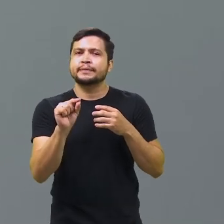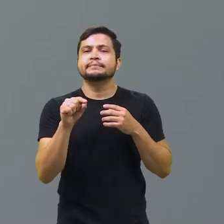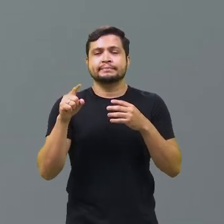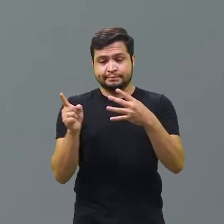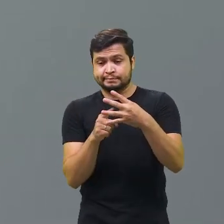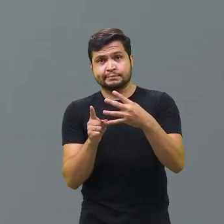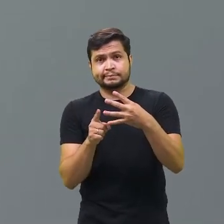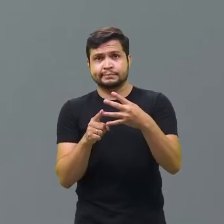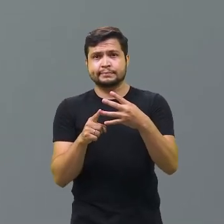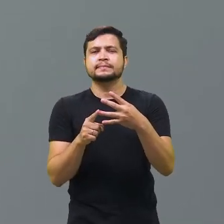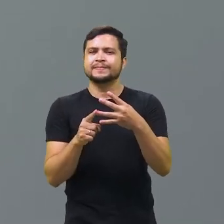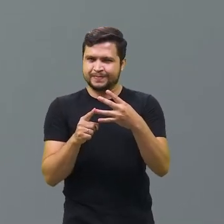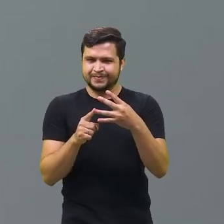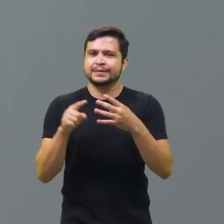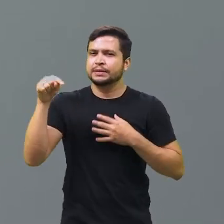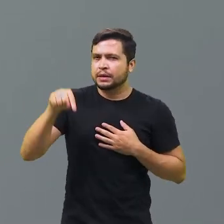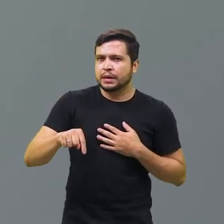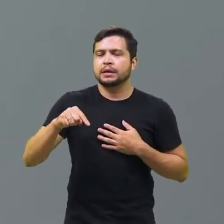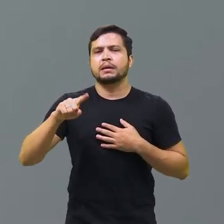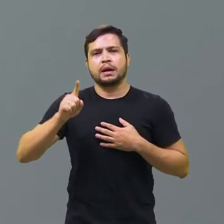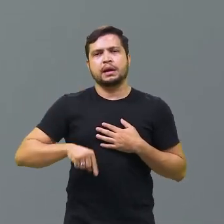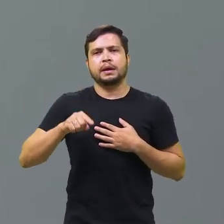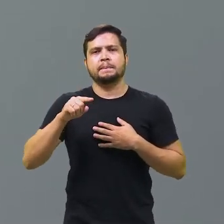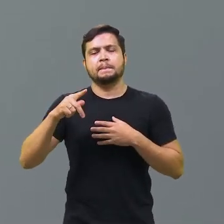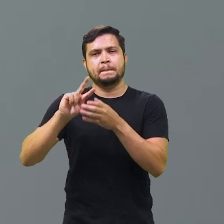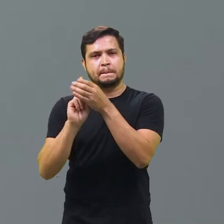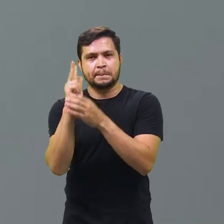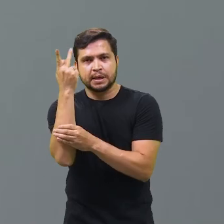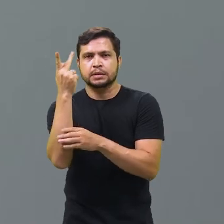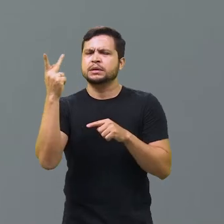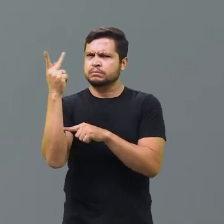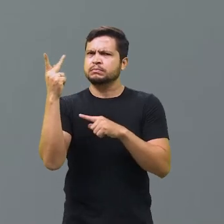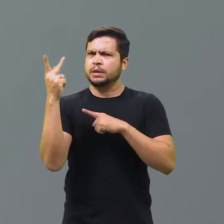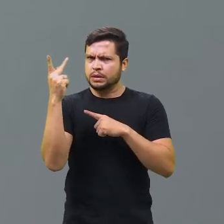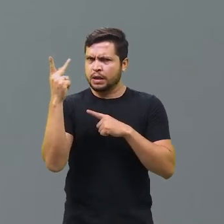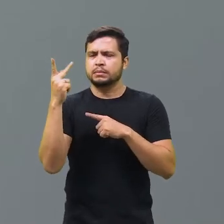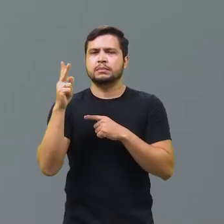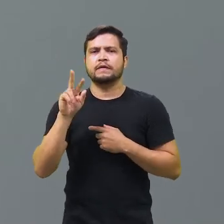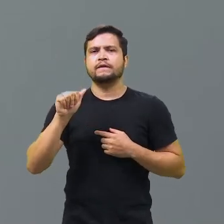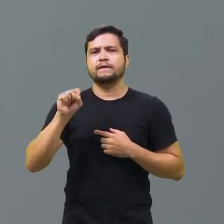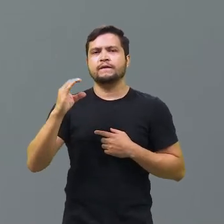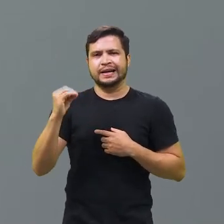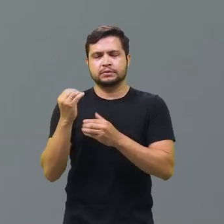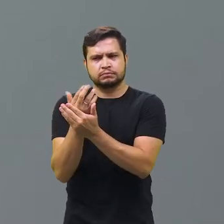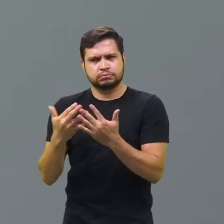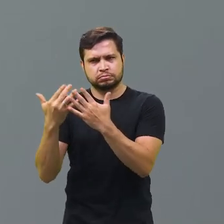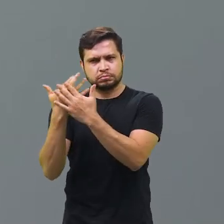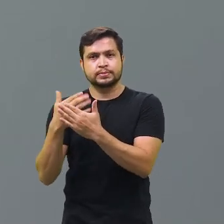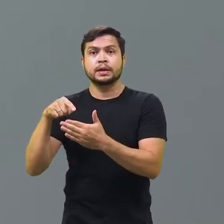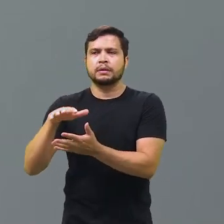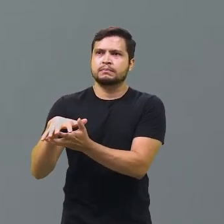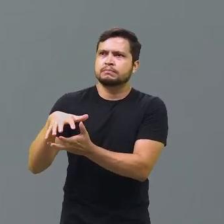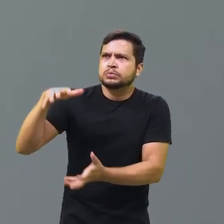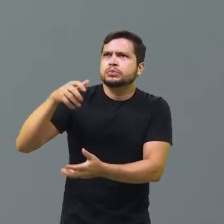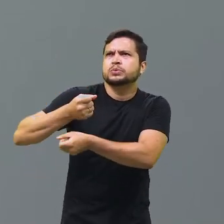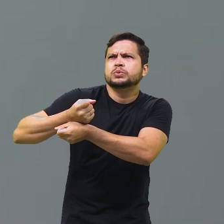evolutiva, as gimnospermas. Gimnospermas, plantas vasculares, com um maior porte e